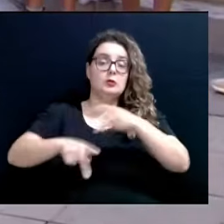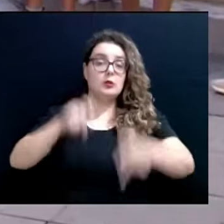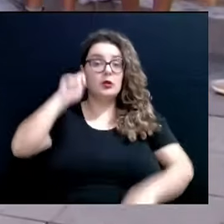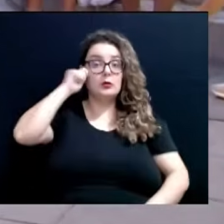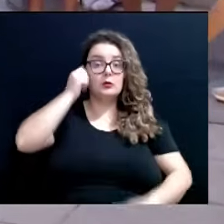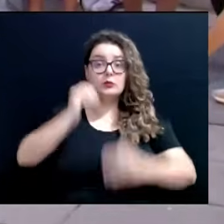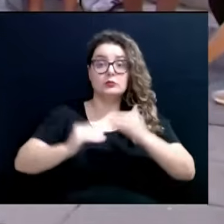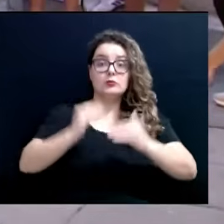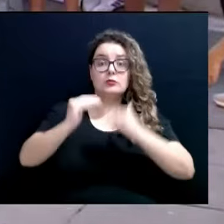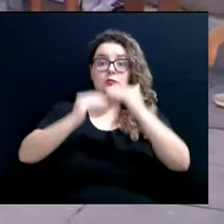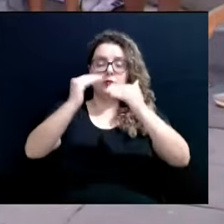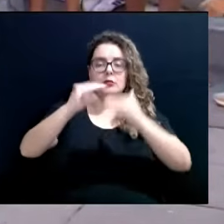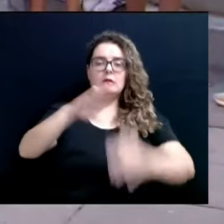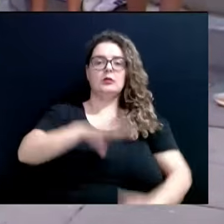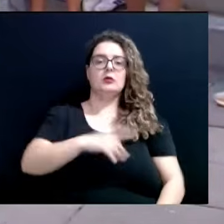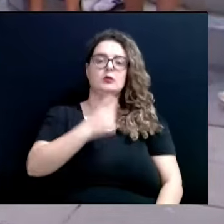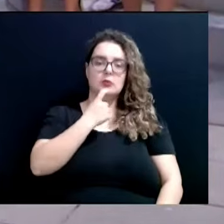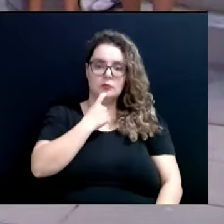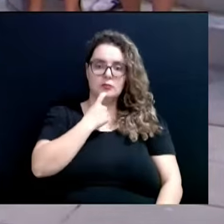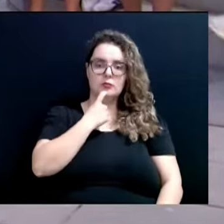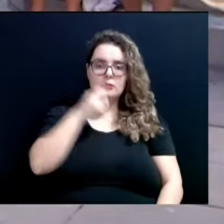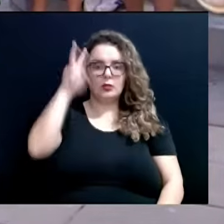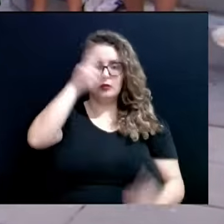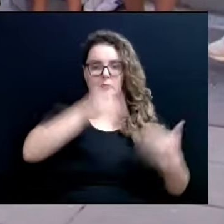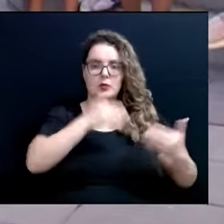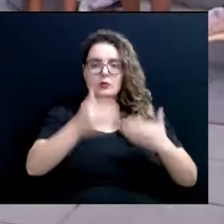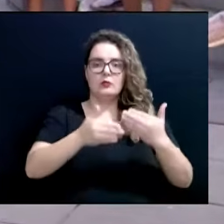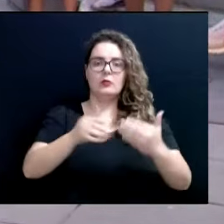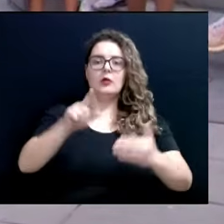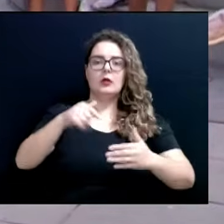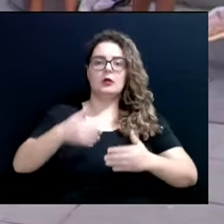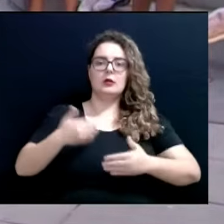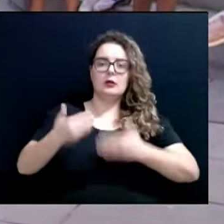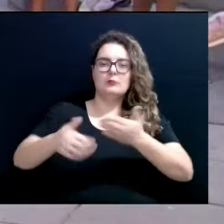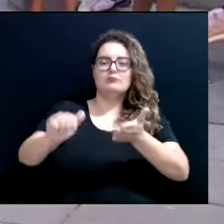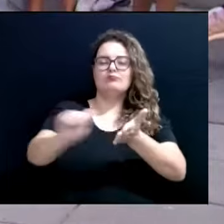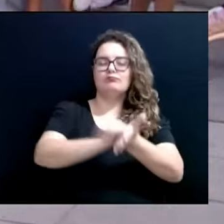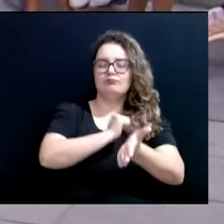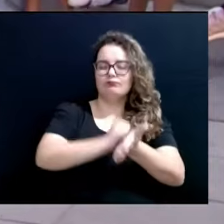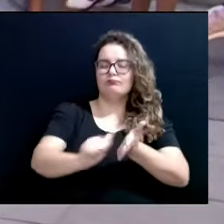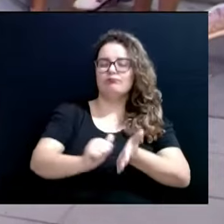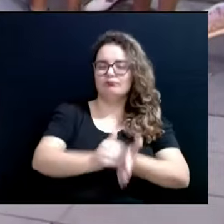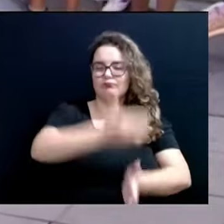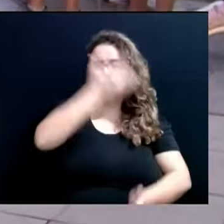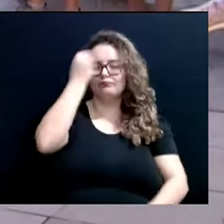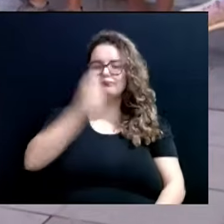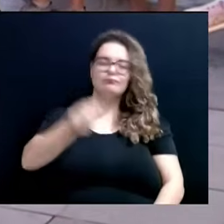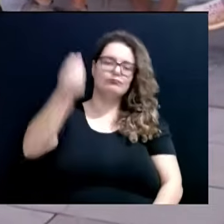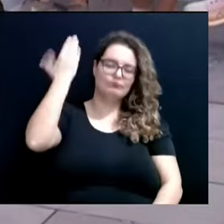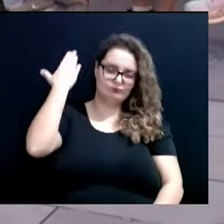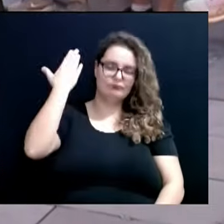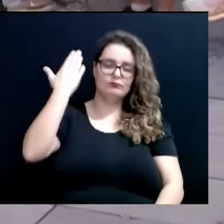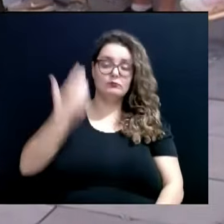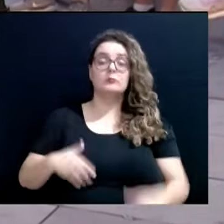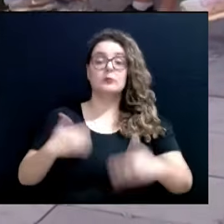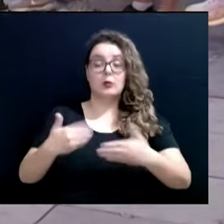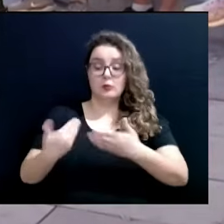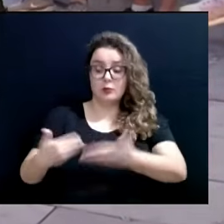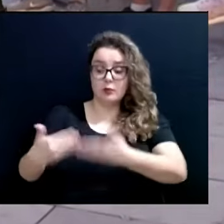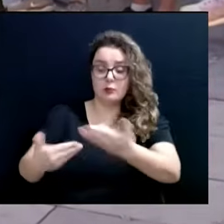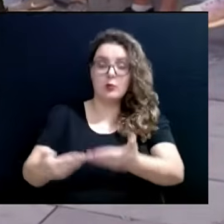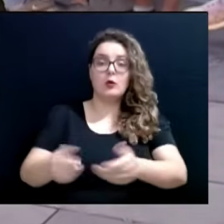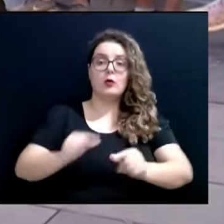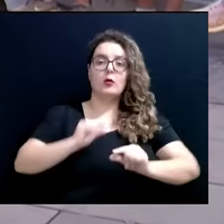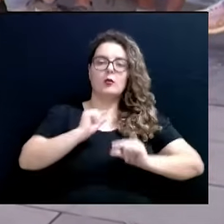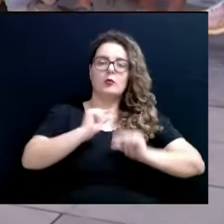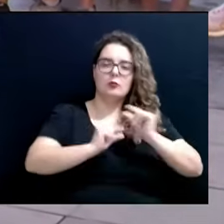de Campinas, que historicamente acaba sendo um processo apagado, né? Então, esse projeto ele pretende também, aos poucos, ir construindo um